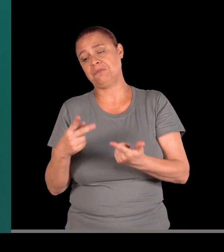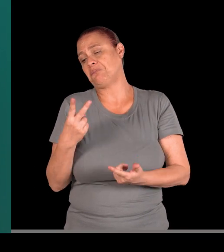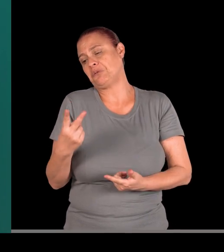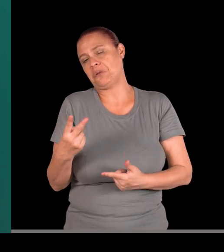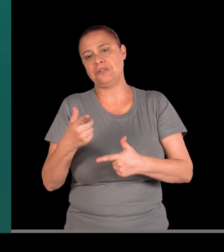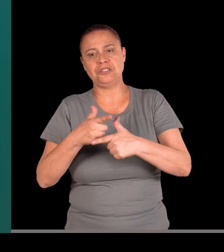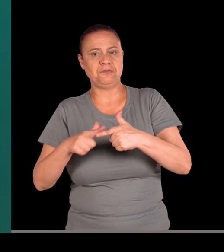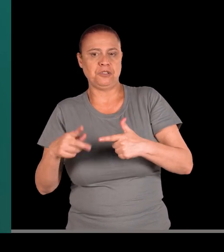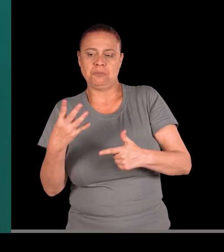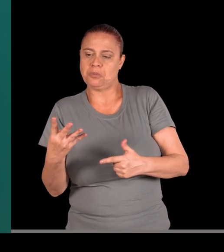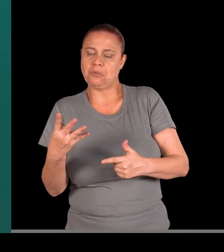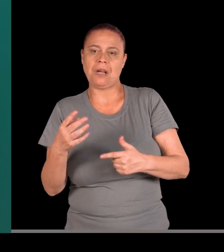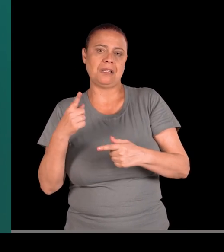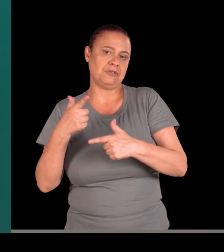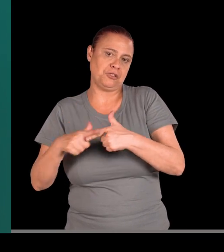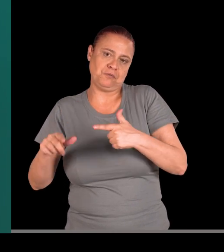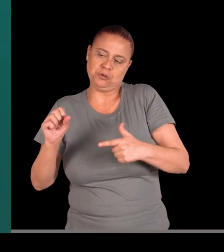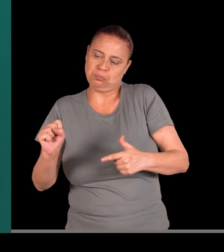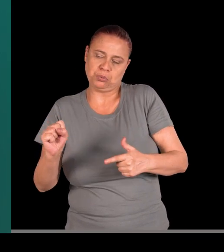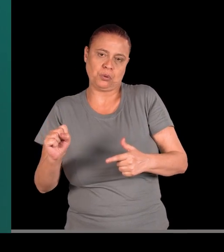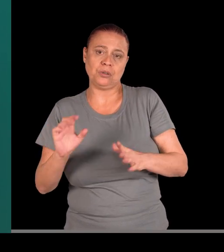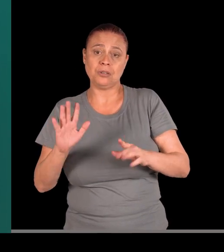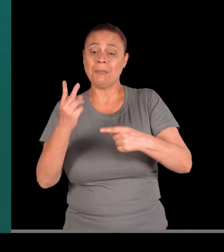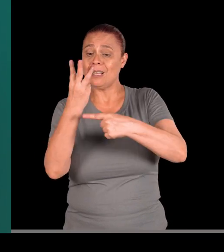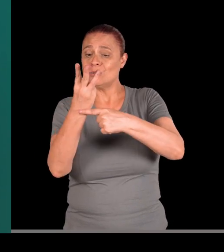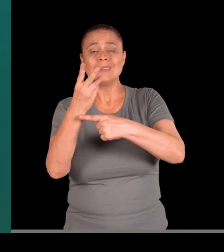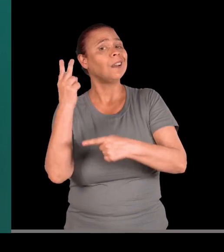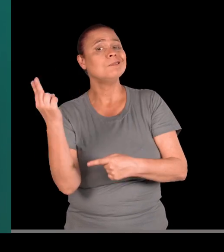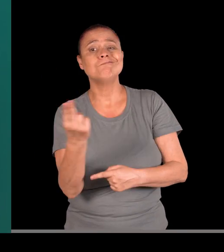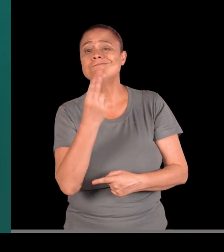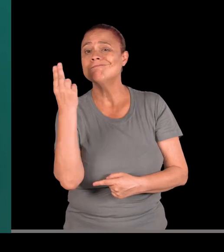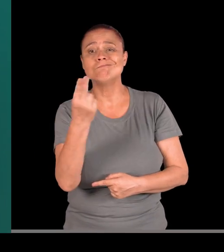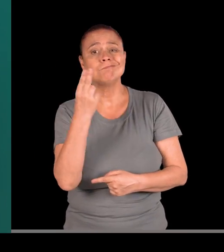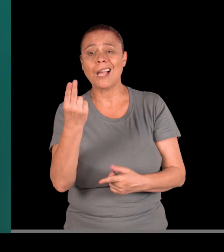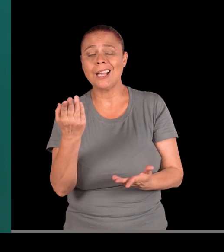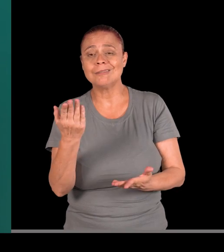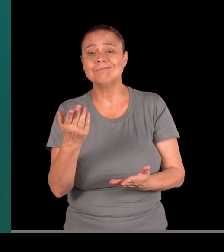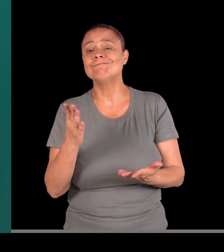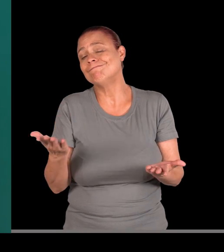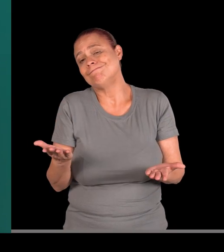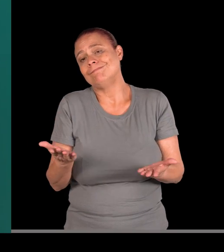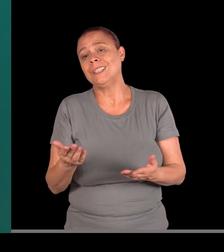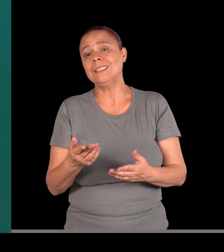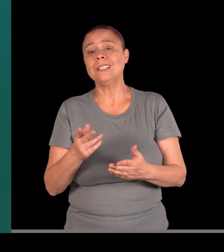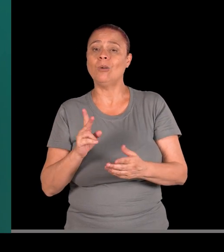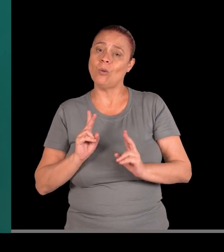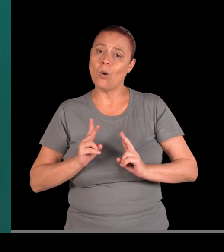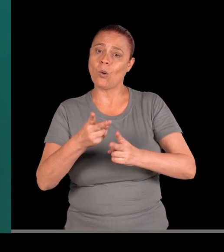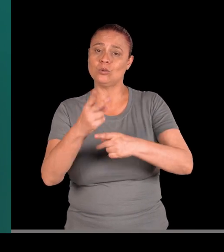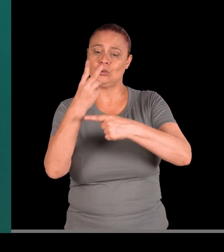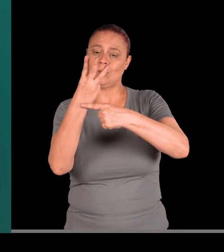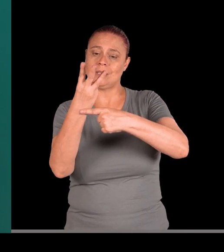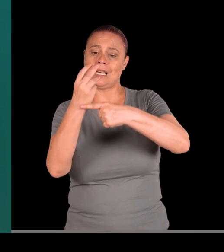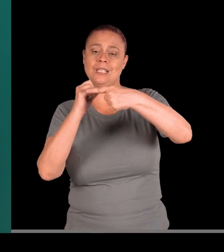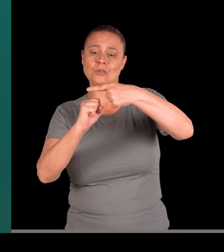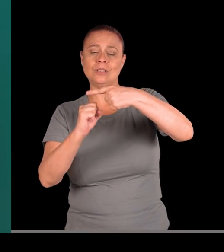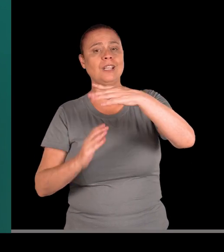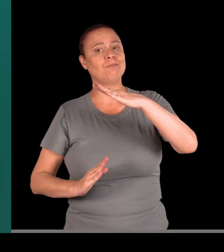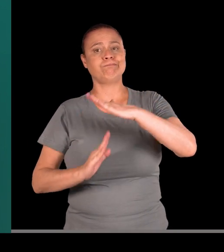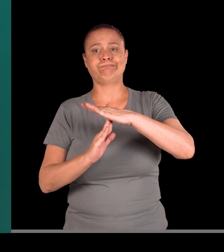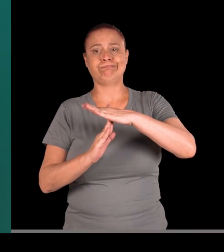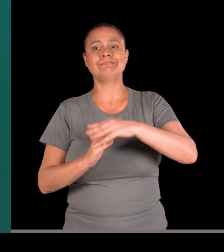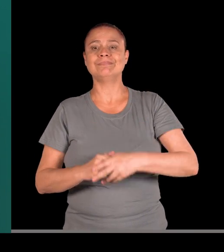eu posso dividir por 2, por 4, por 8, enfim. Mas eu não posso dividir os dois por um único número e esse daqui